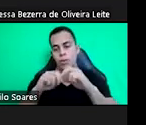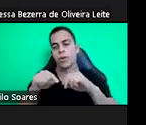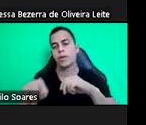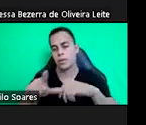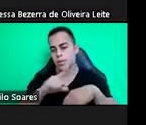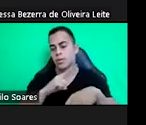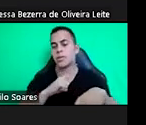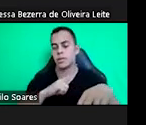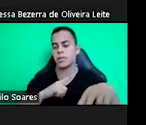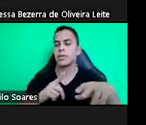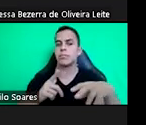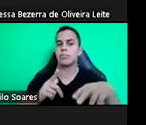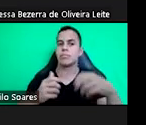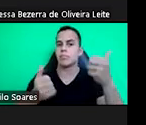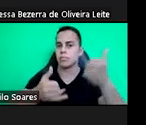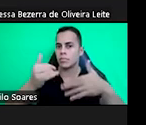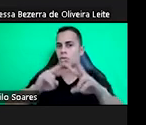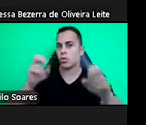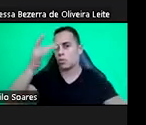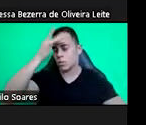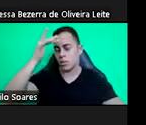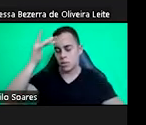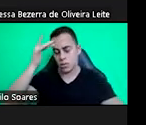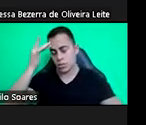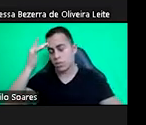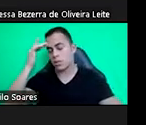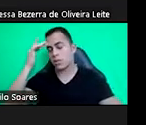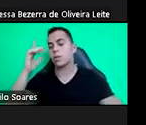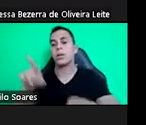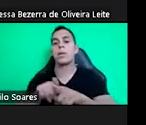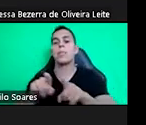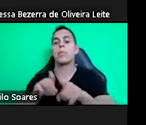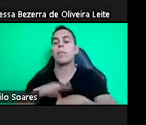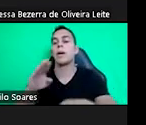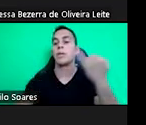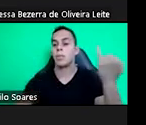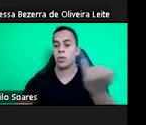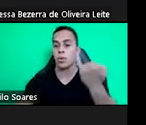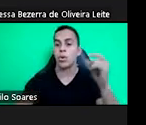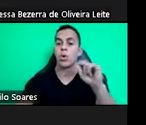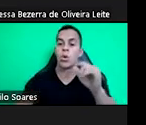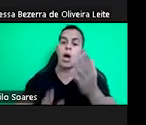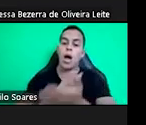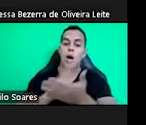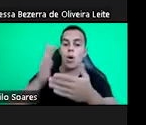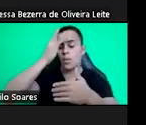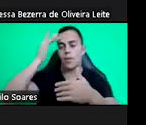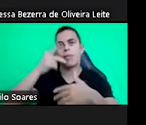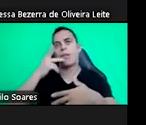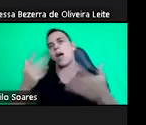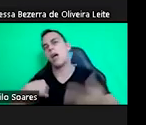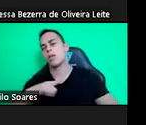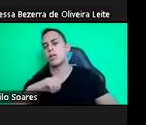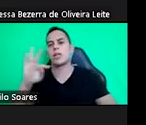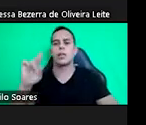avaliação bem ampla de saúde mental. E o mais importante aqui, então tem Algumas pessoas dizem, ah, eu tenho TDAH, todo